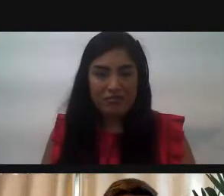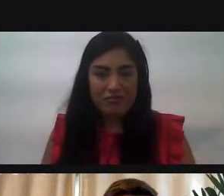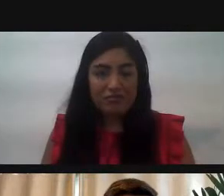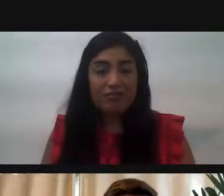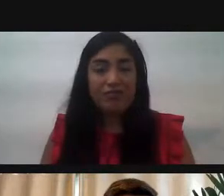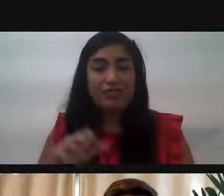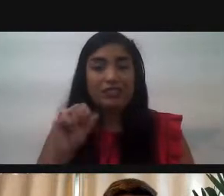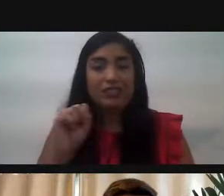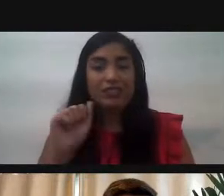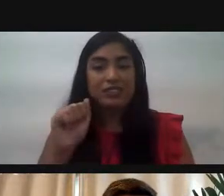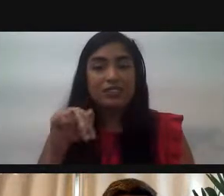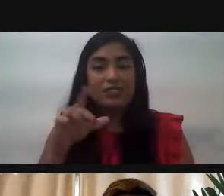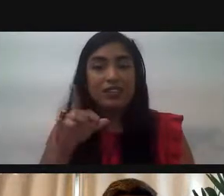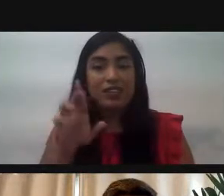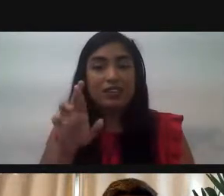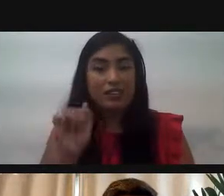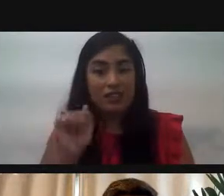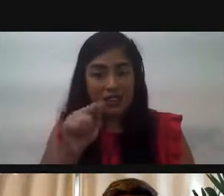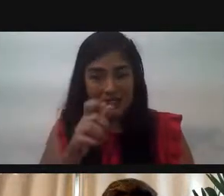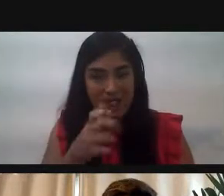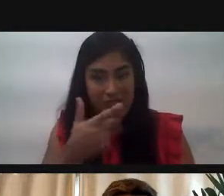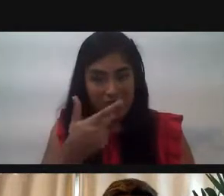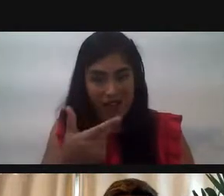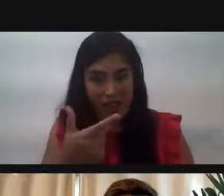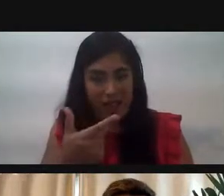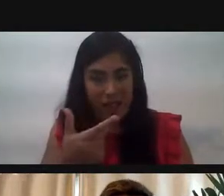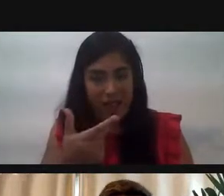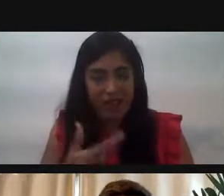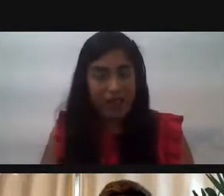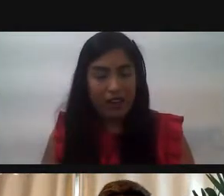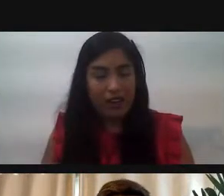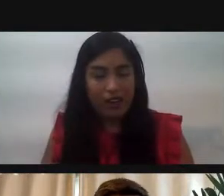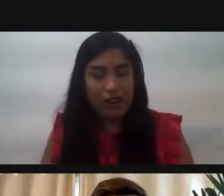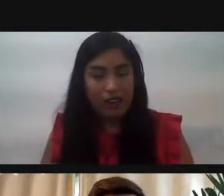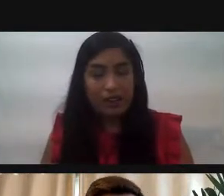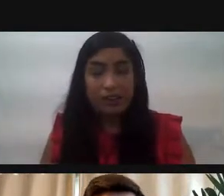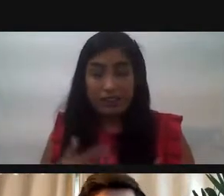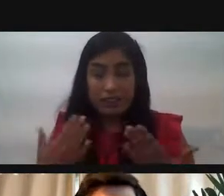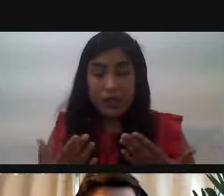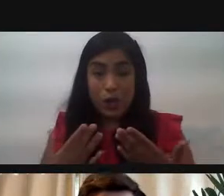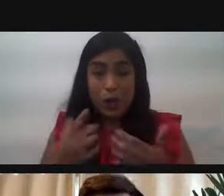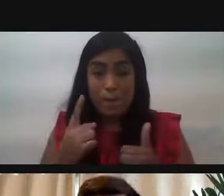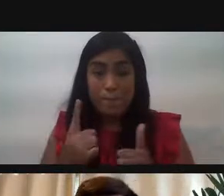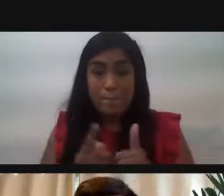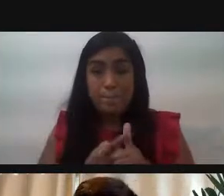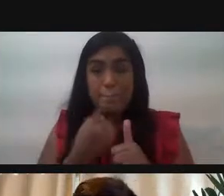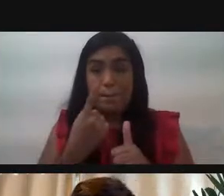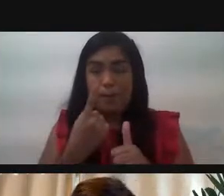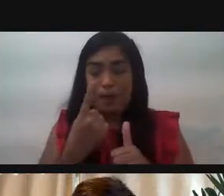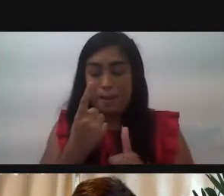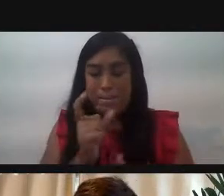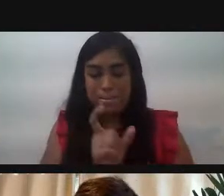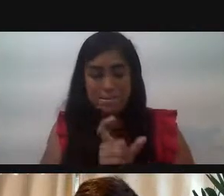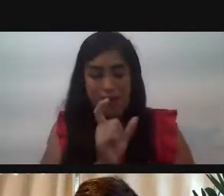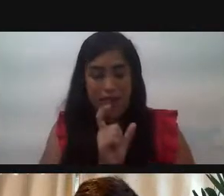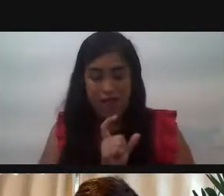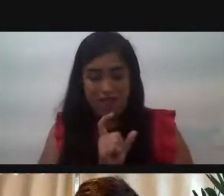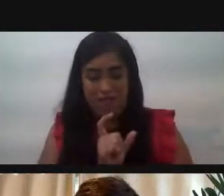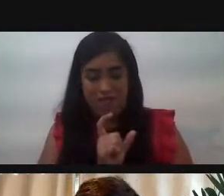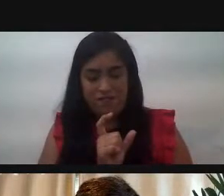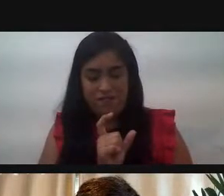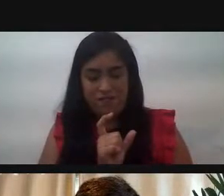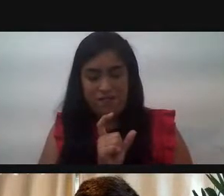Sandra, não quer falar um pouquinho? Sim. A primeira palavra que me surgiu foi dispersão, mas